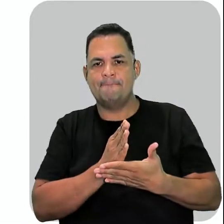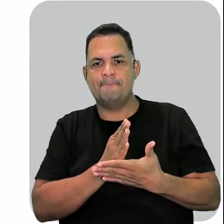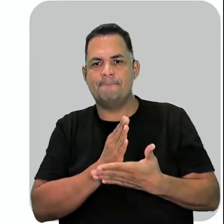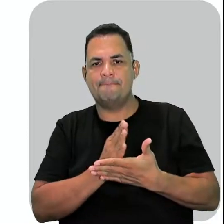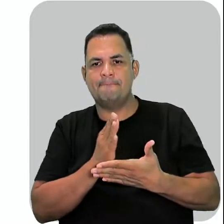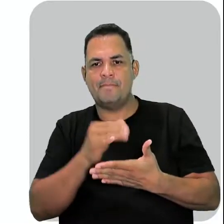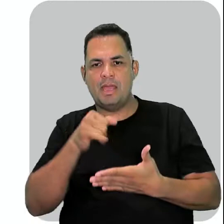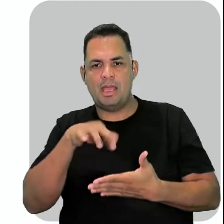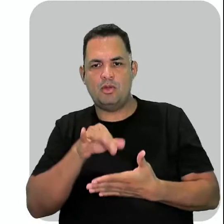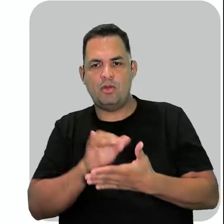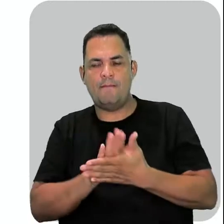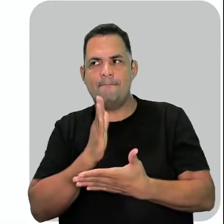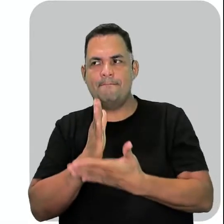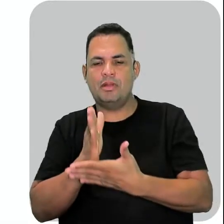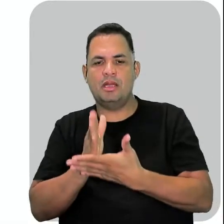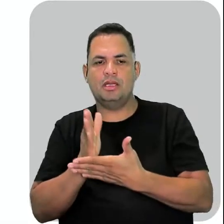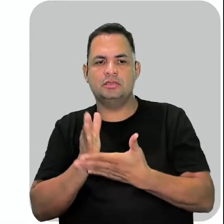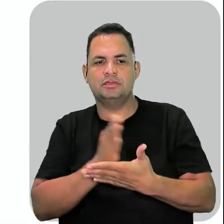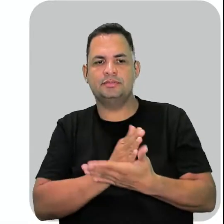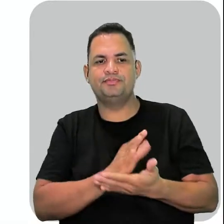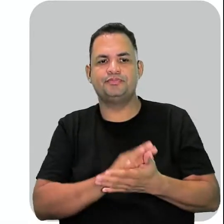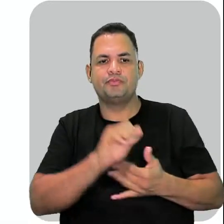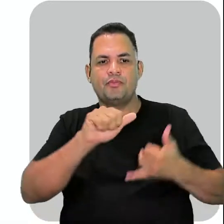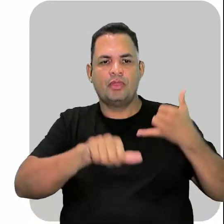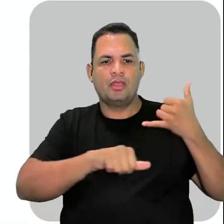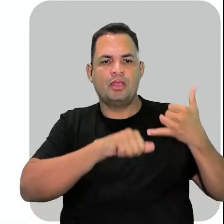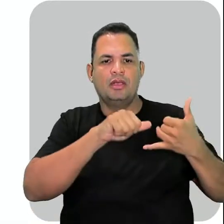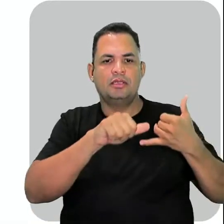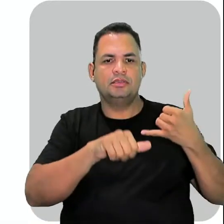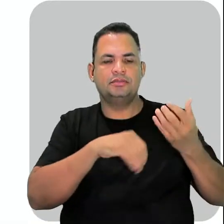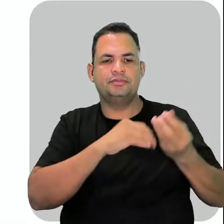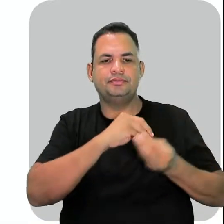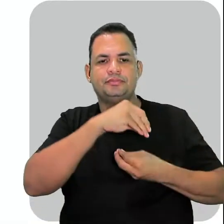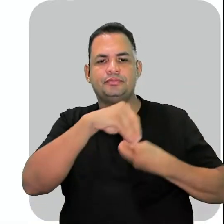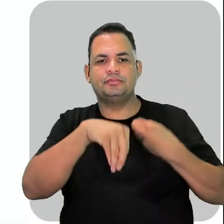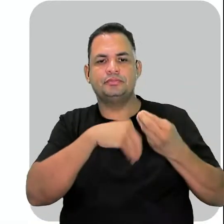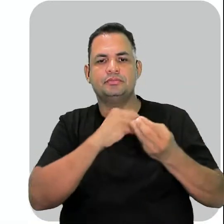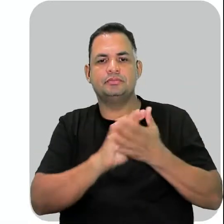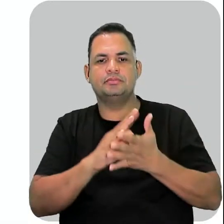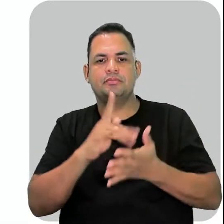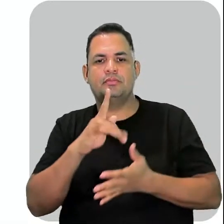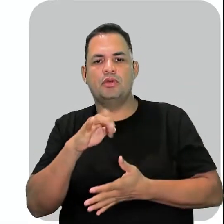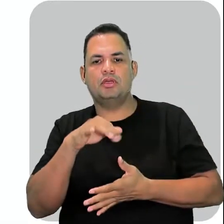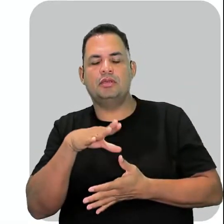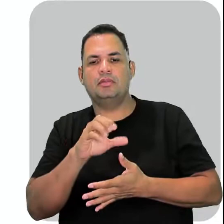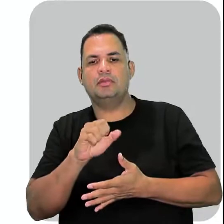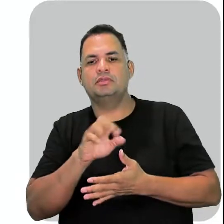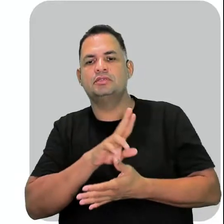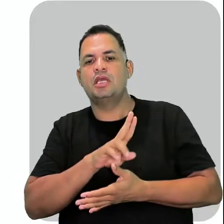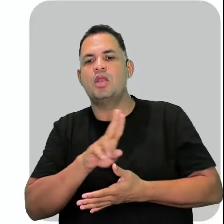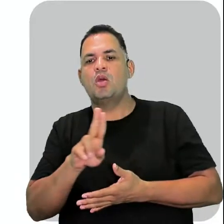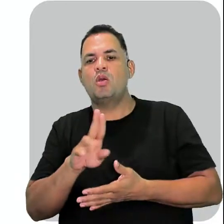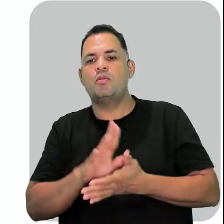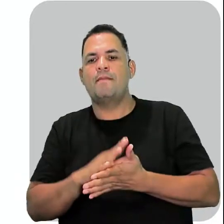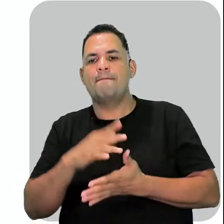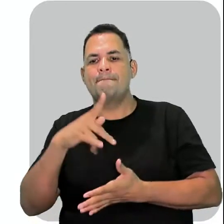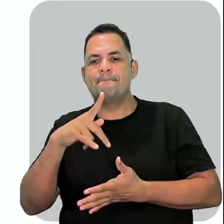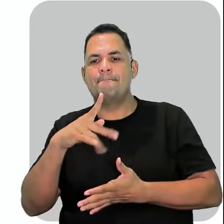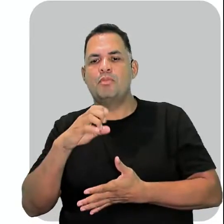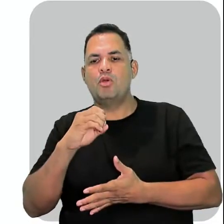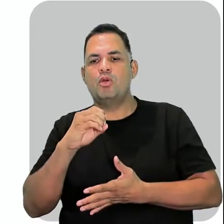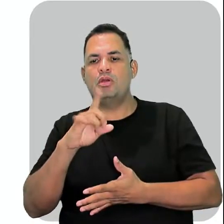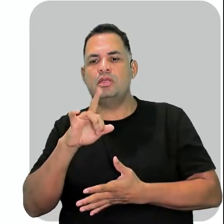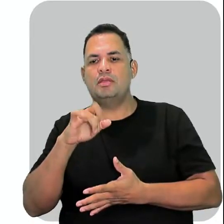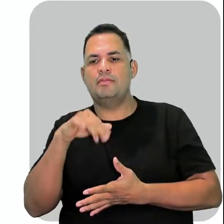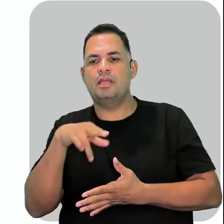muitas partes. A reação que forma os polímeros, ela é chamada de